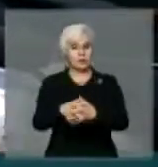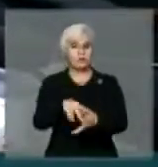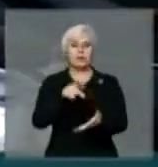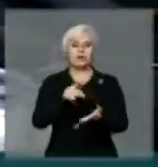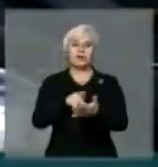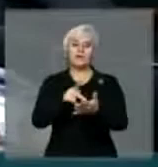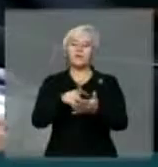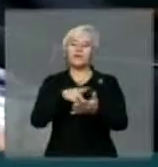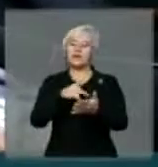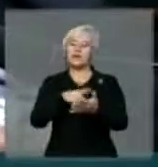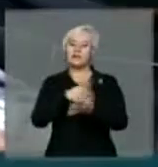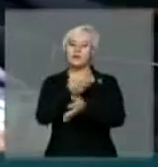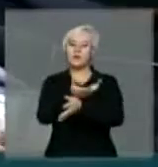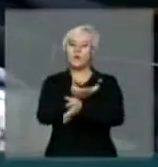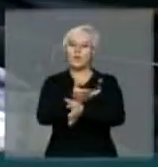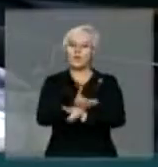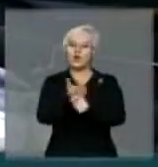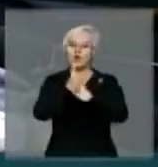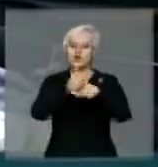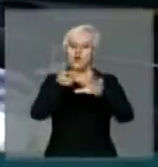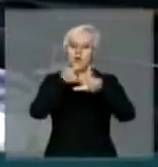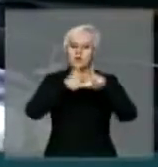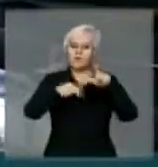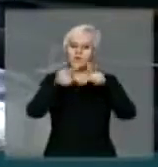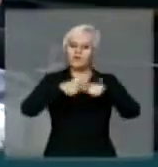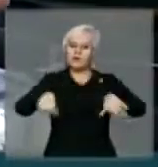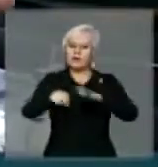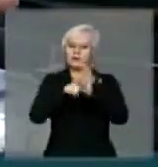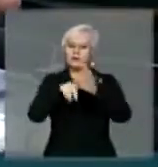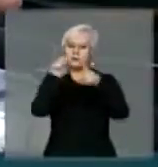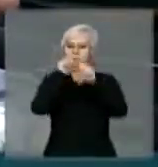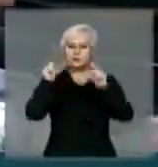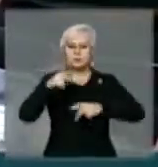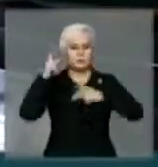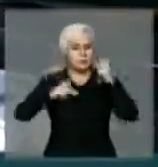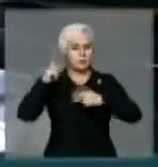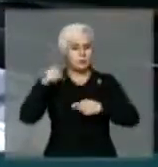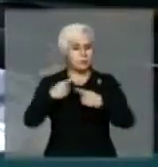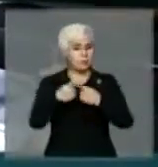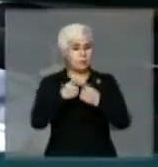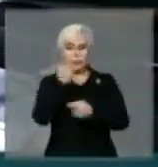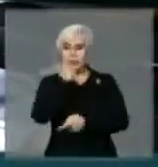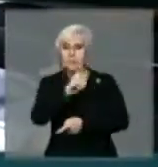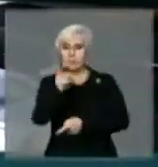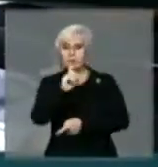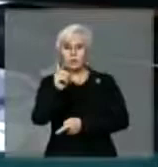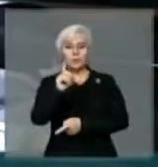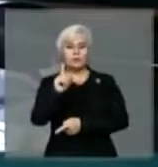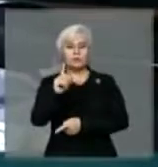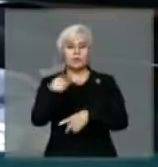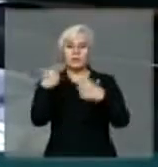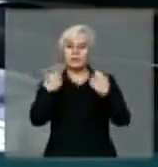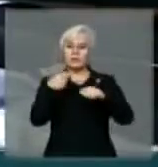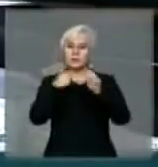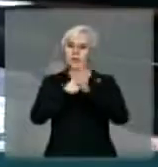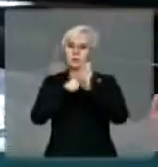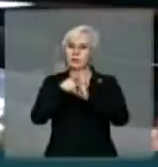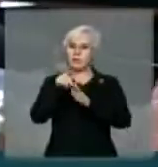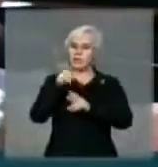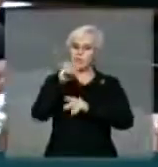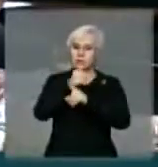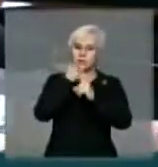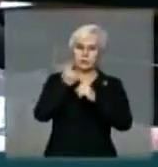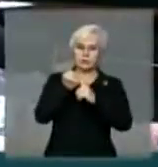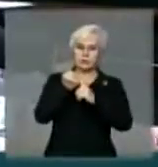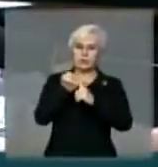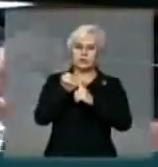o vazio de um sistema político que dê conta, inclusive, de uma demanda da sociedade por democracia. Quando se diz vocês